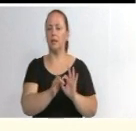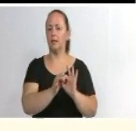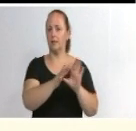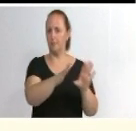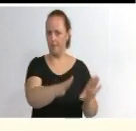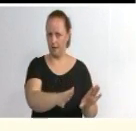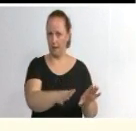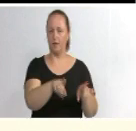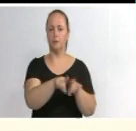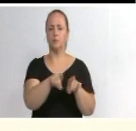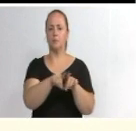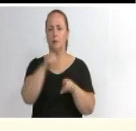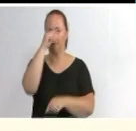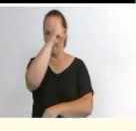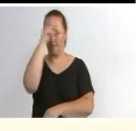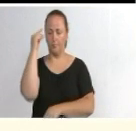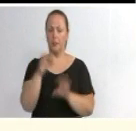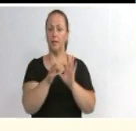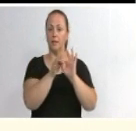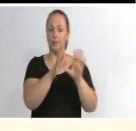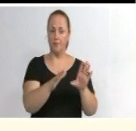presidente só vota em caso de empate.